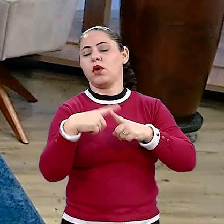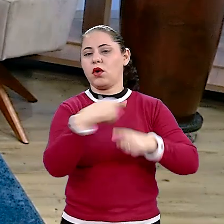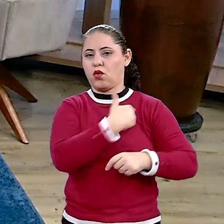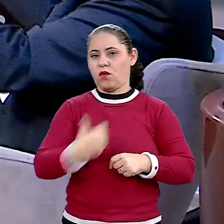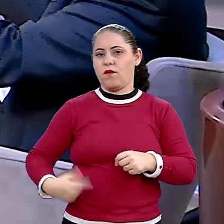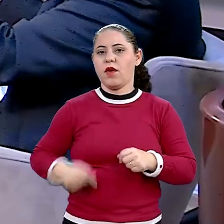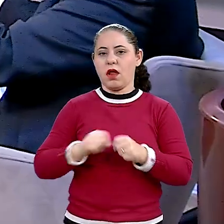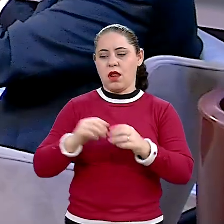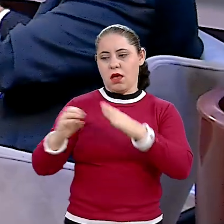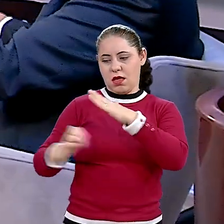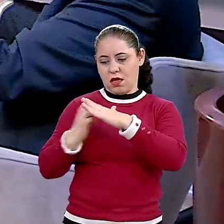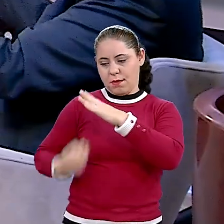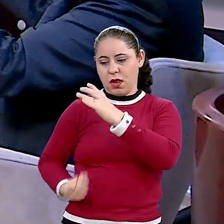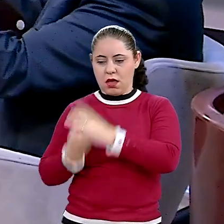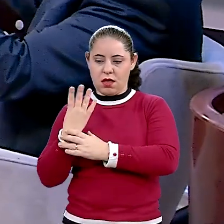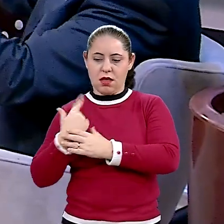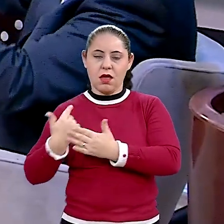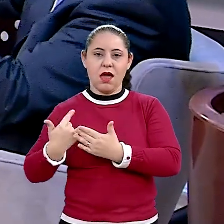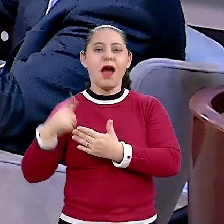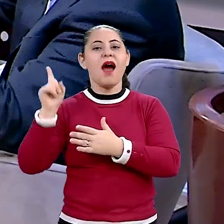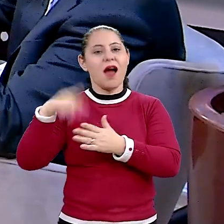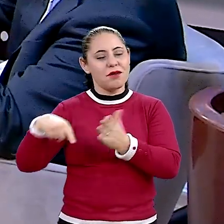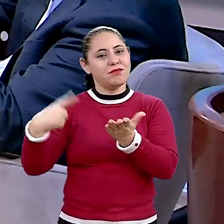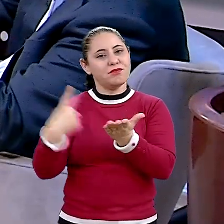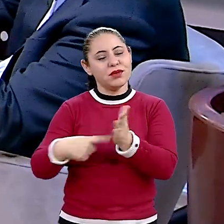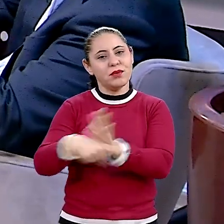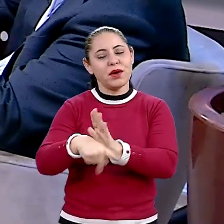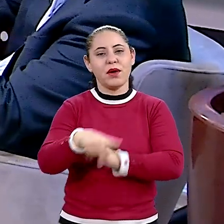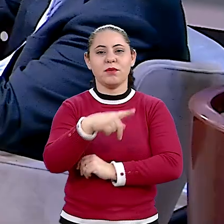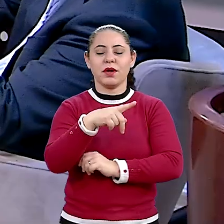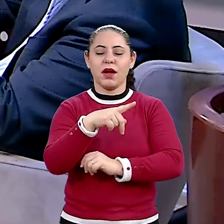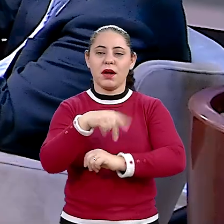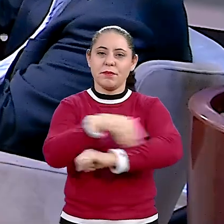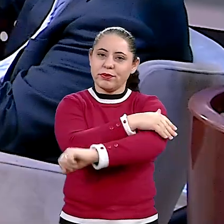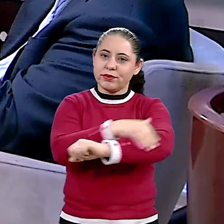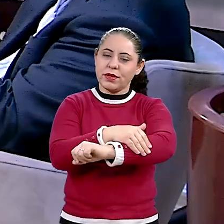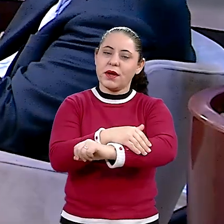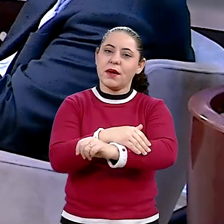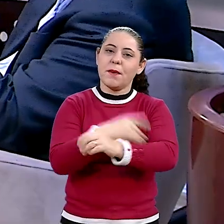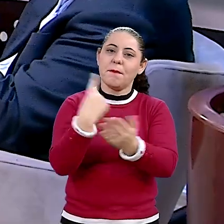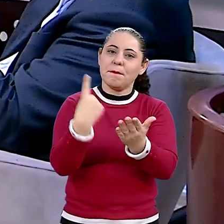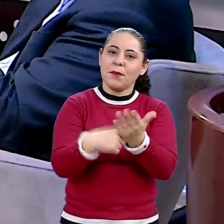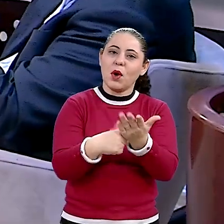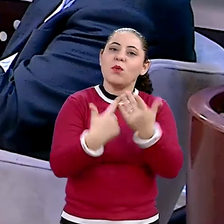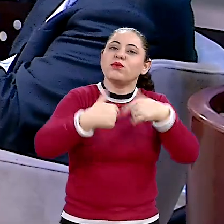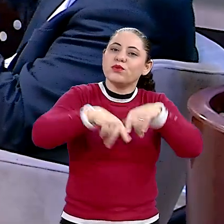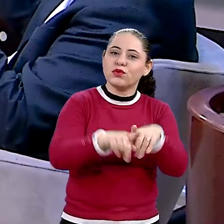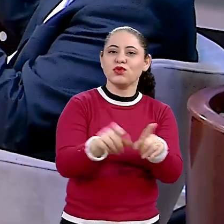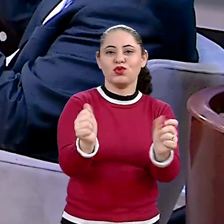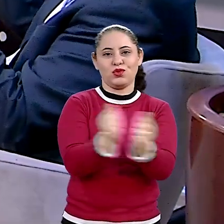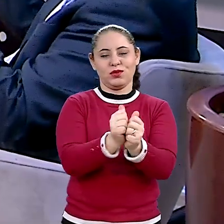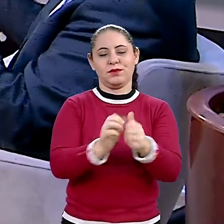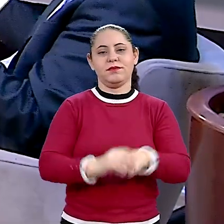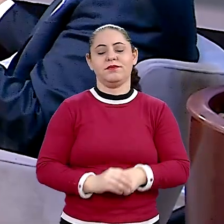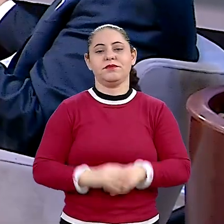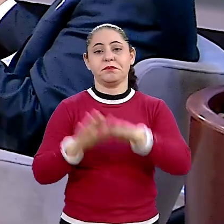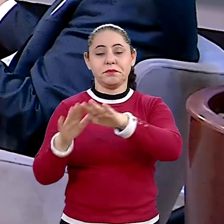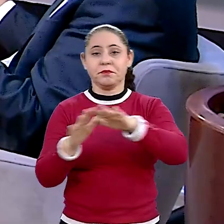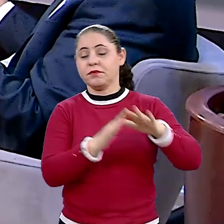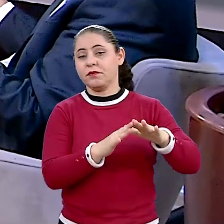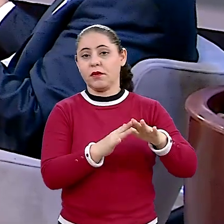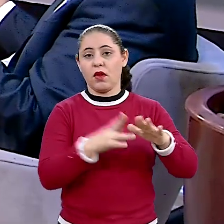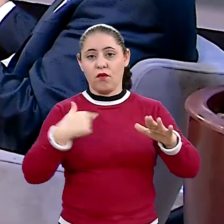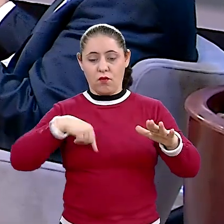governo do estado criou essa empresa de participações e ele é sócio da concessão da BR-163. Bom, mas nós